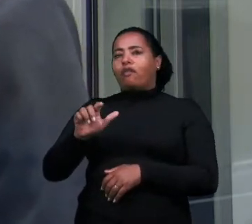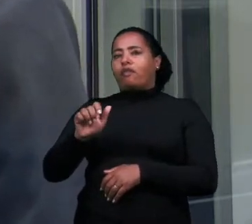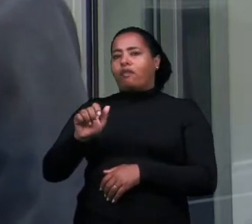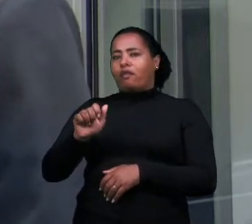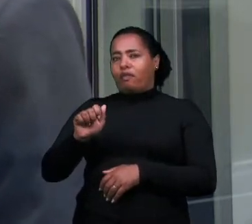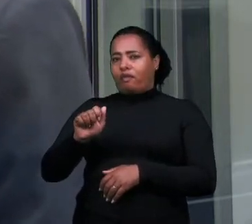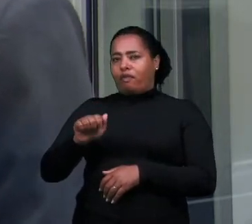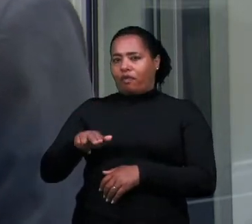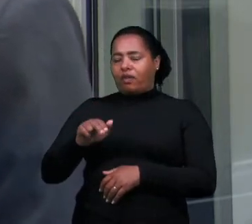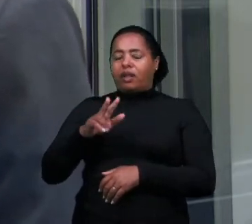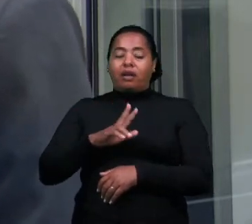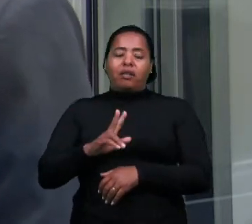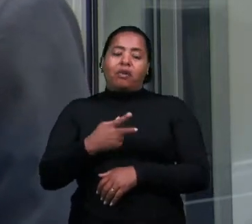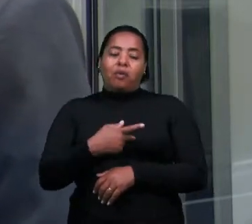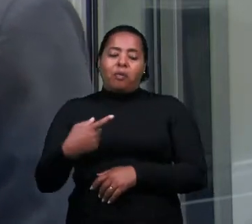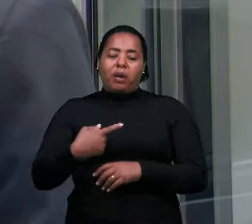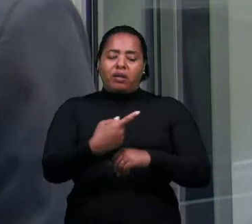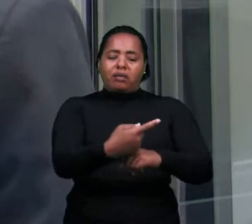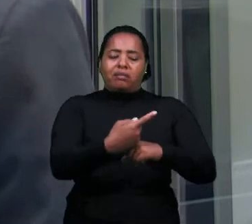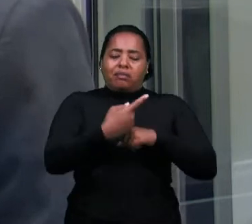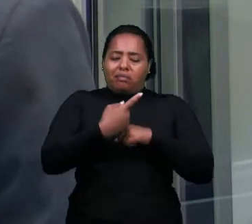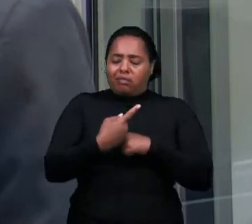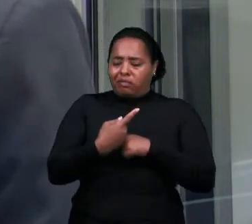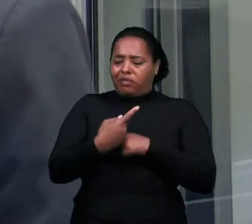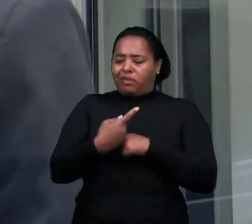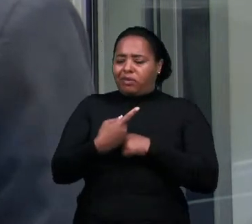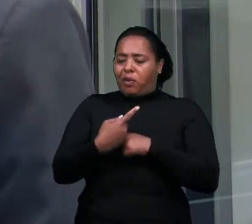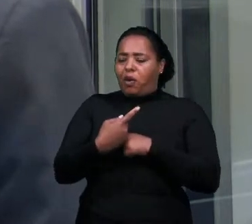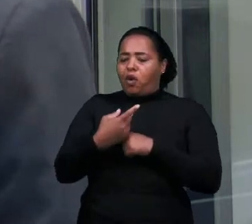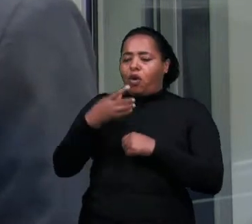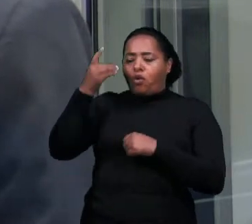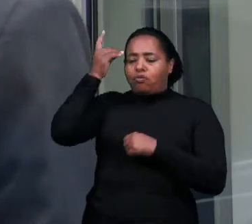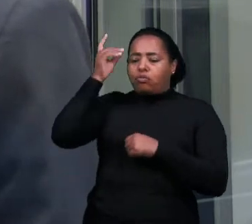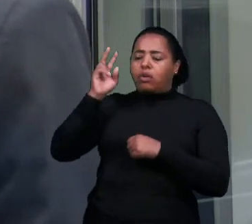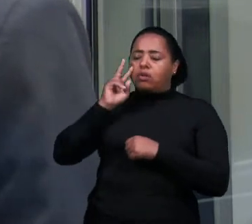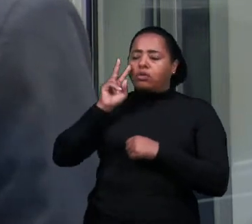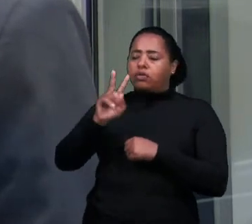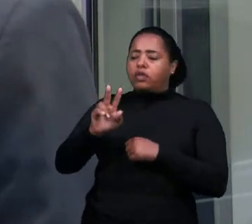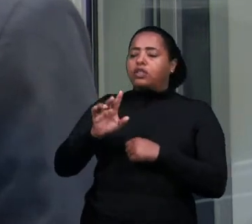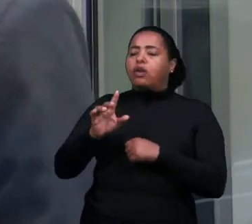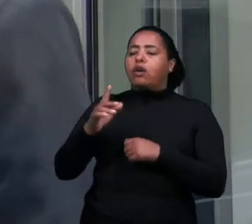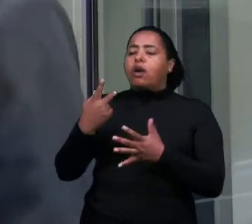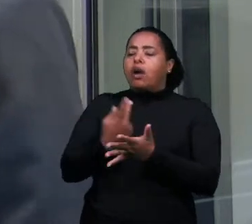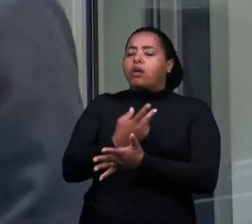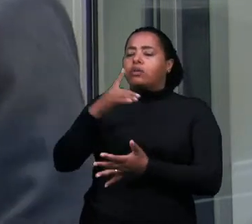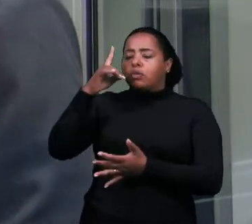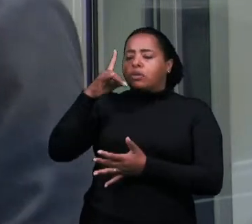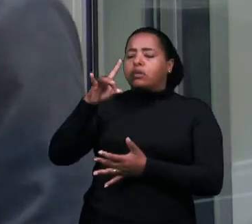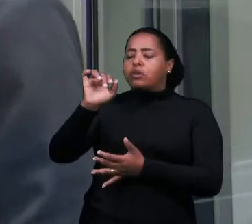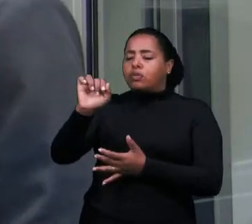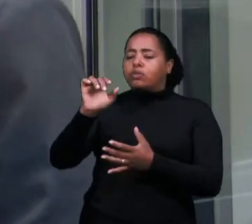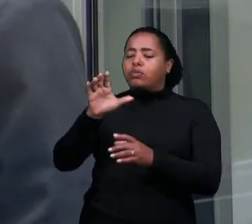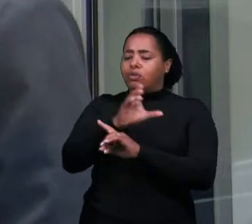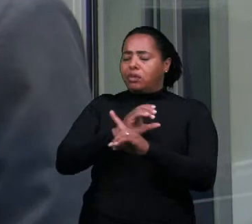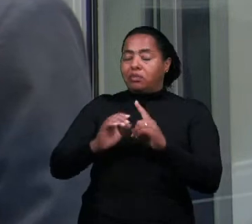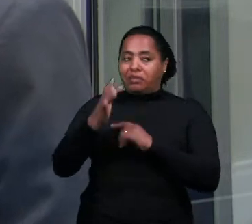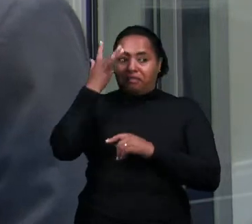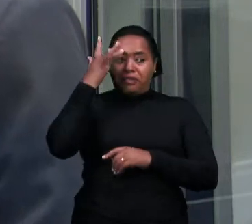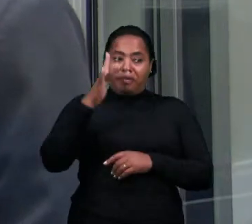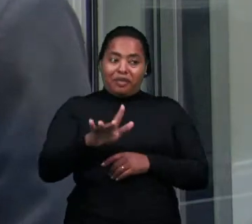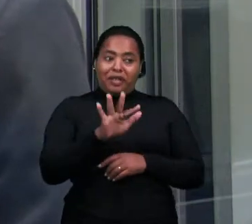pastor da igreja me procurou e me entregou uma visão que houve no dia do culto. Não sei se o Fernando vai lembrar disso